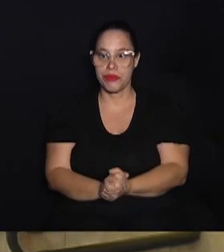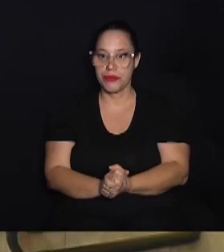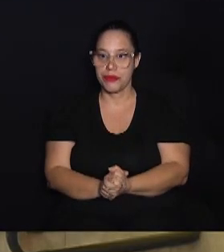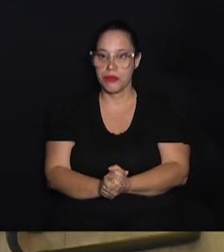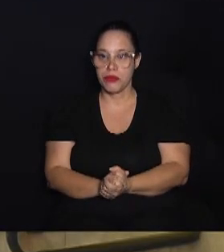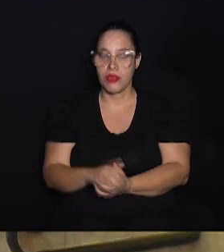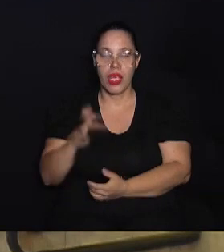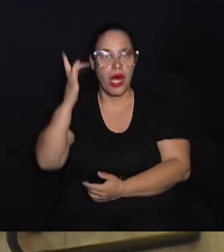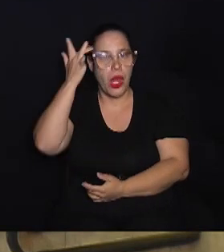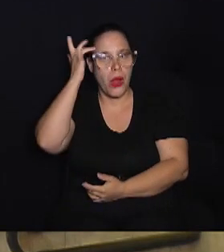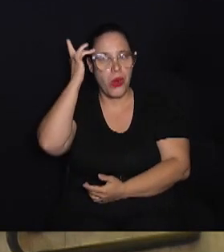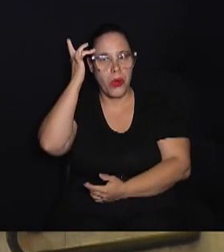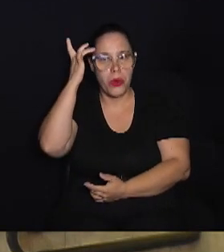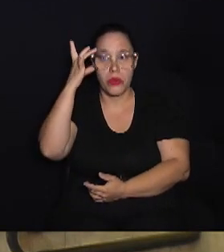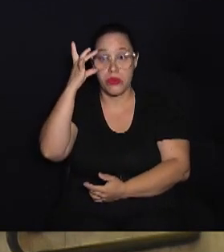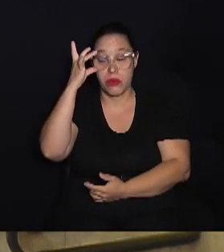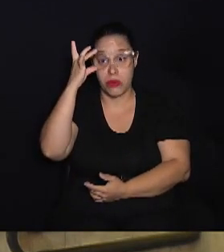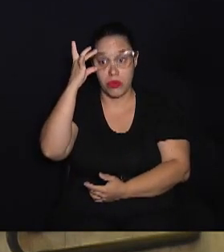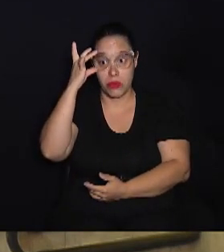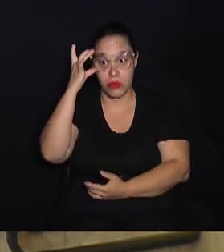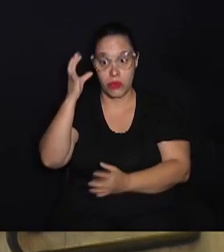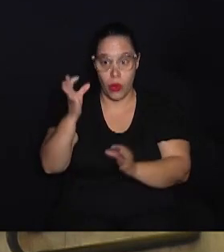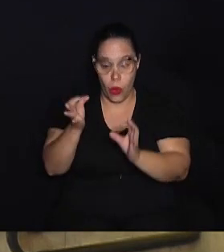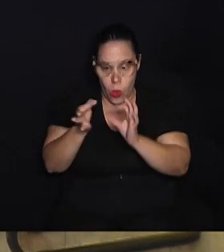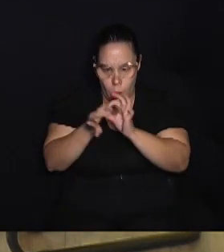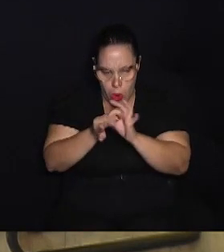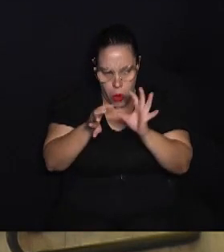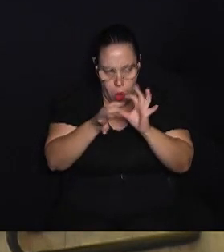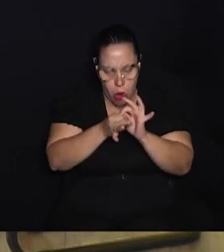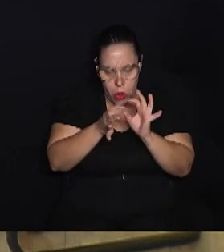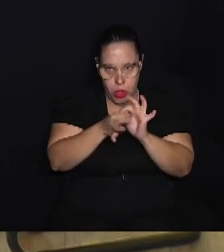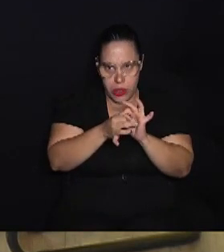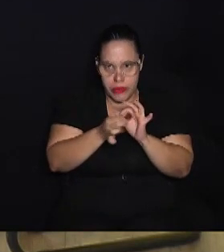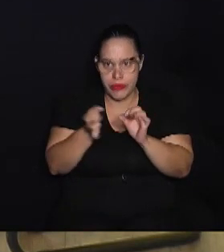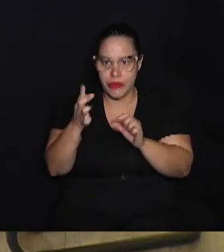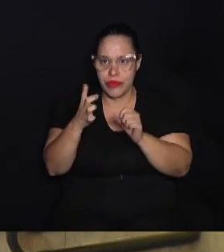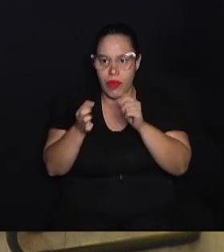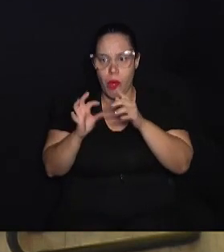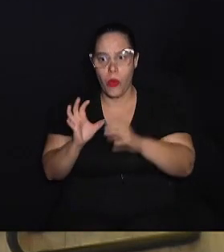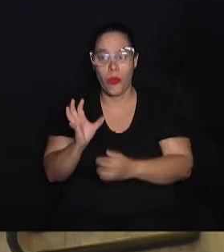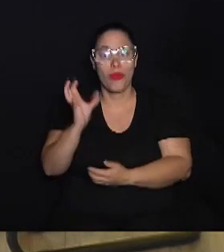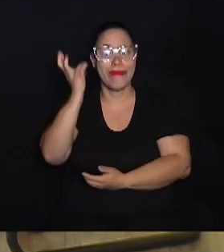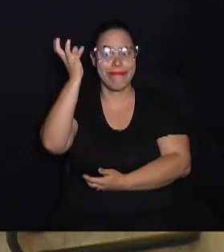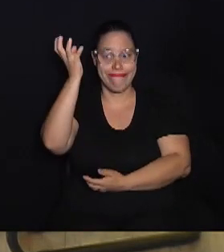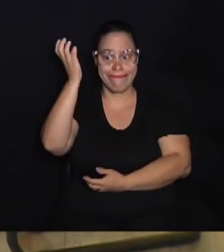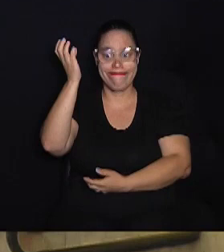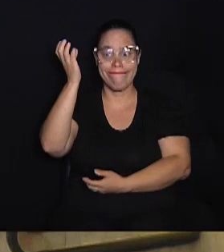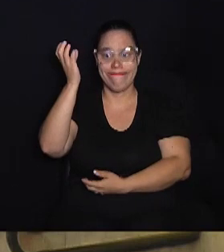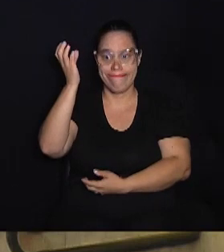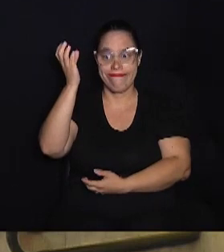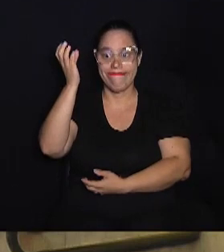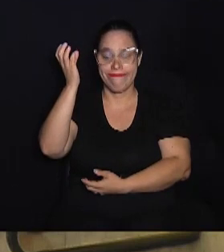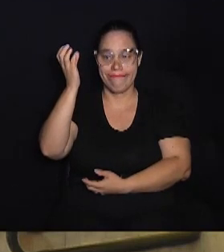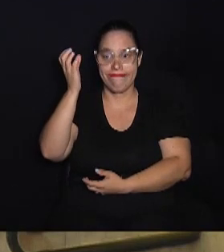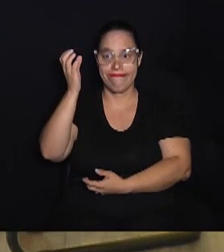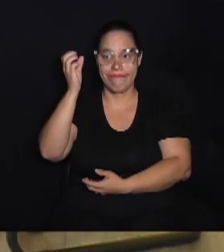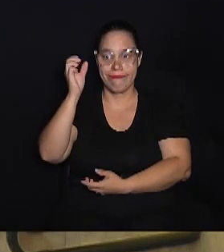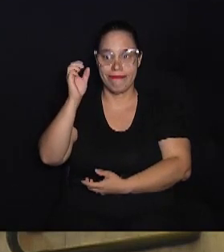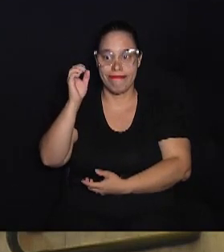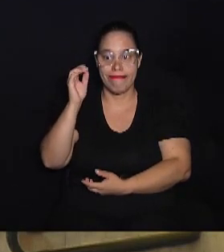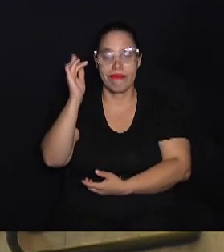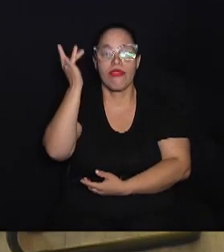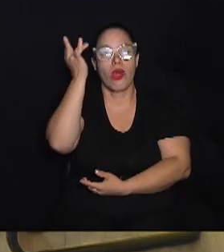Eu acho que é uma conjunção de coisas que estão acontecendo, né? Como a